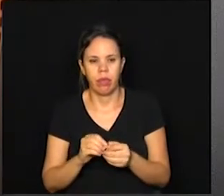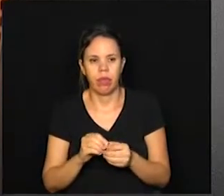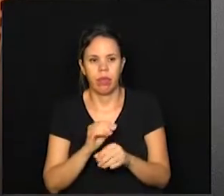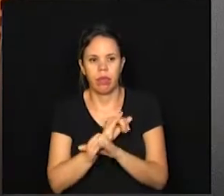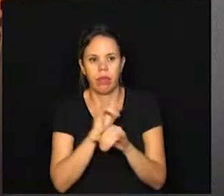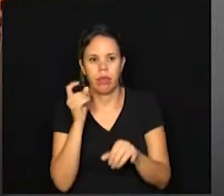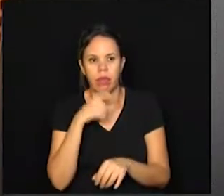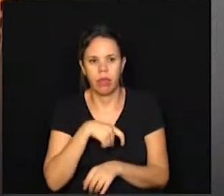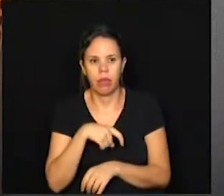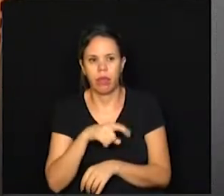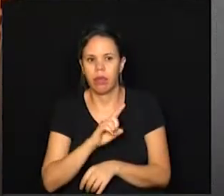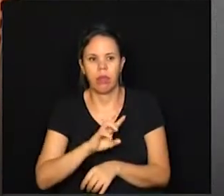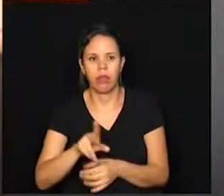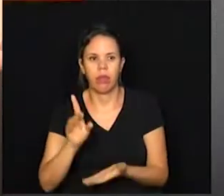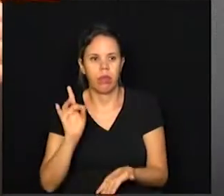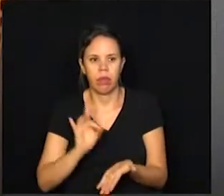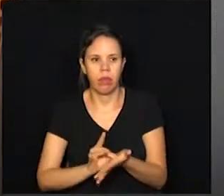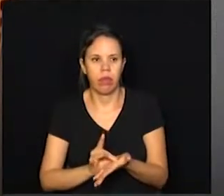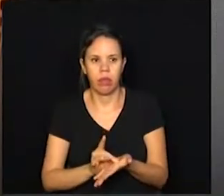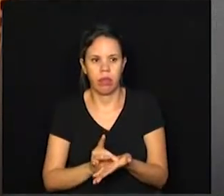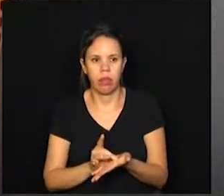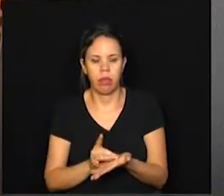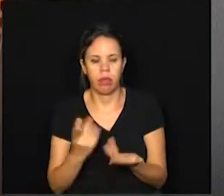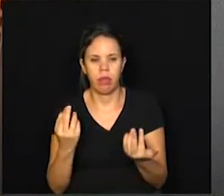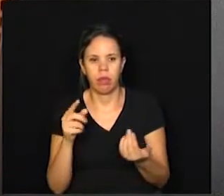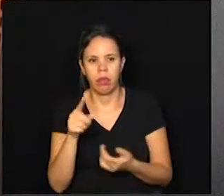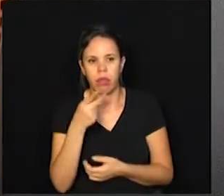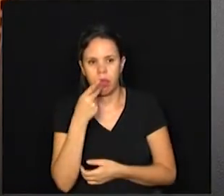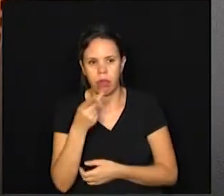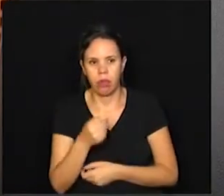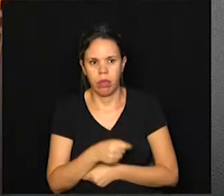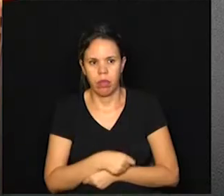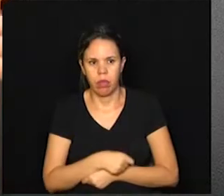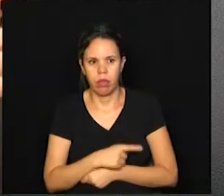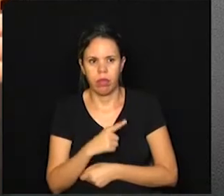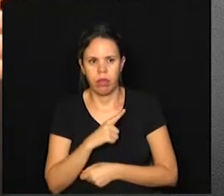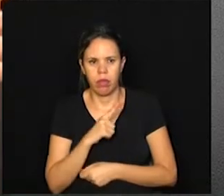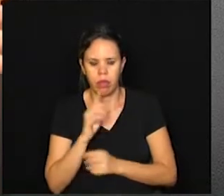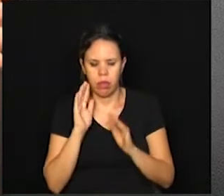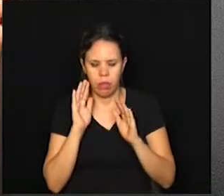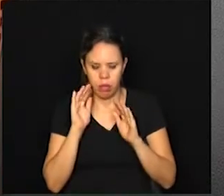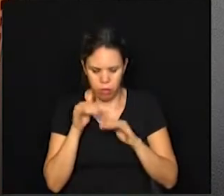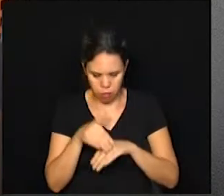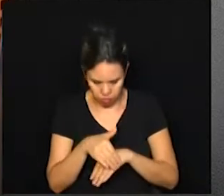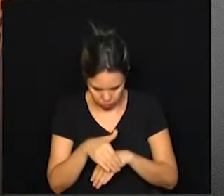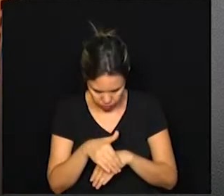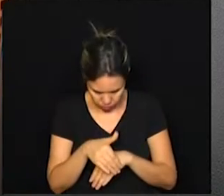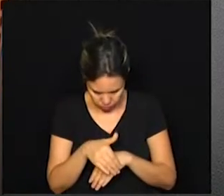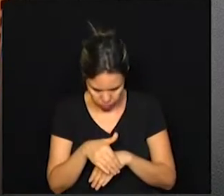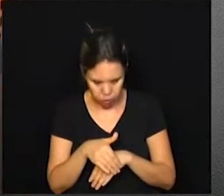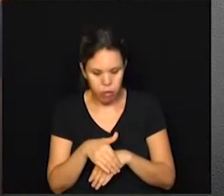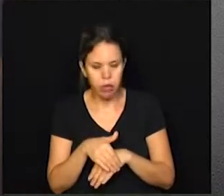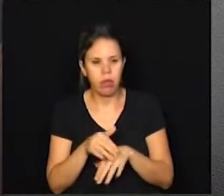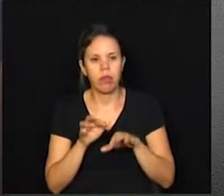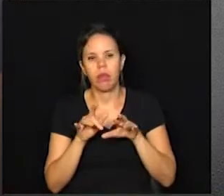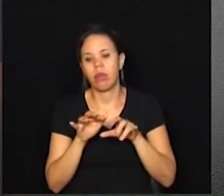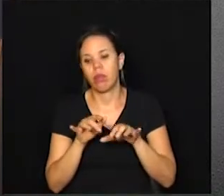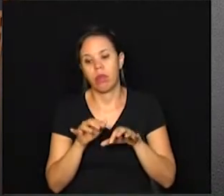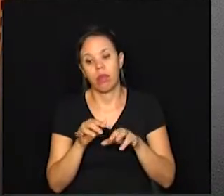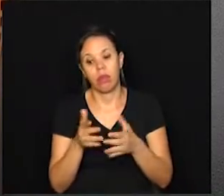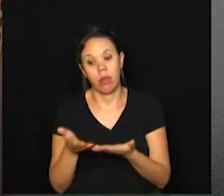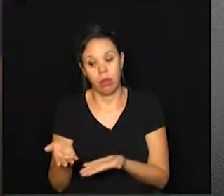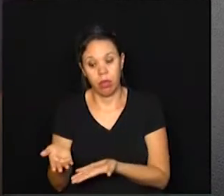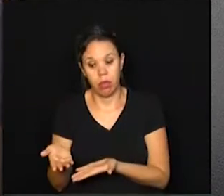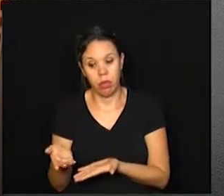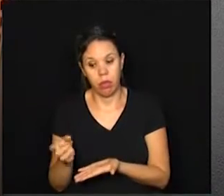news, ou não tão real, ou tão verdadeira como você se pretendia, tem que ter a humildade para digitar lá, olha,